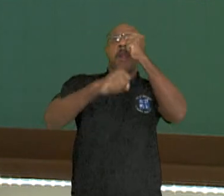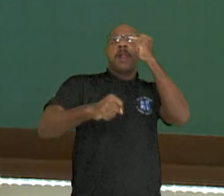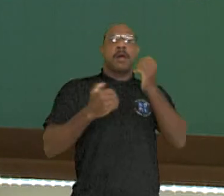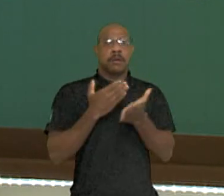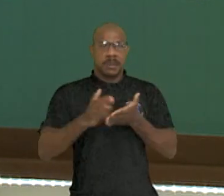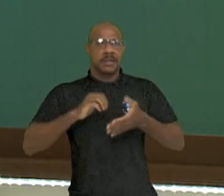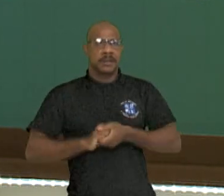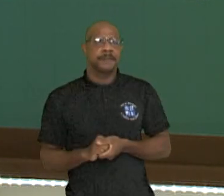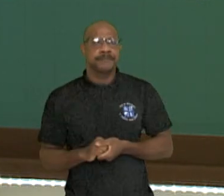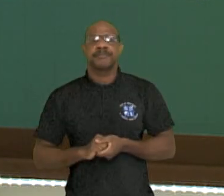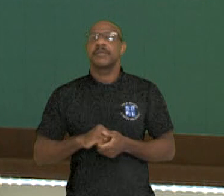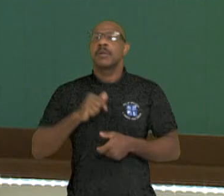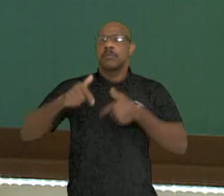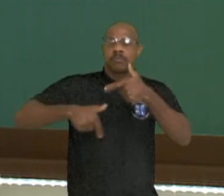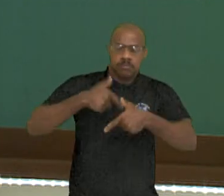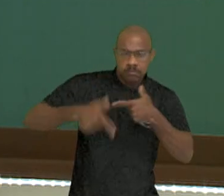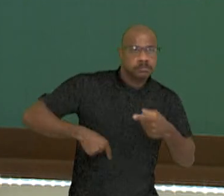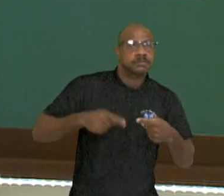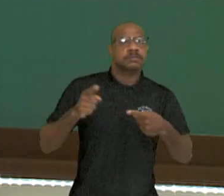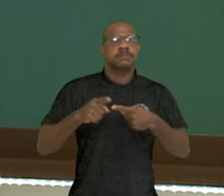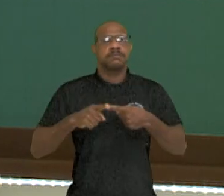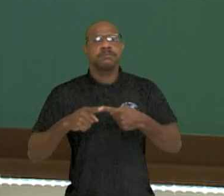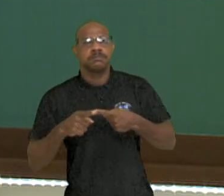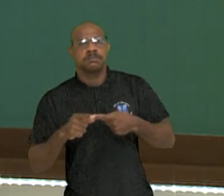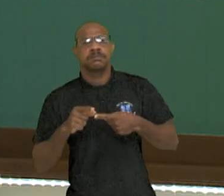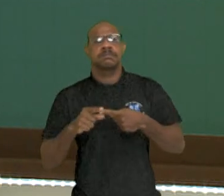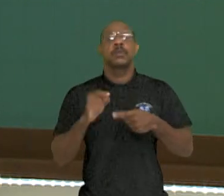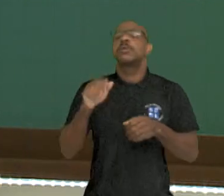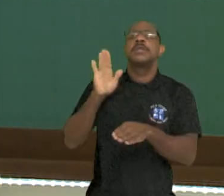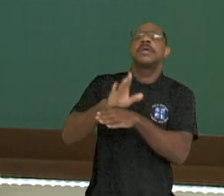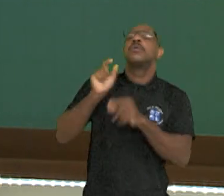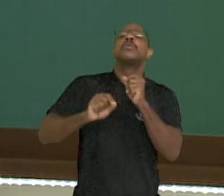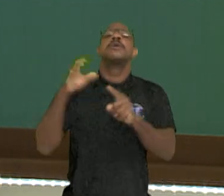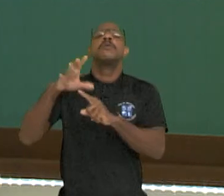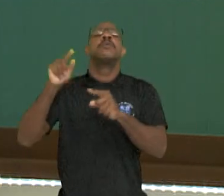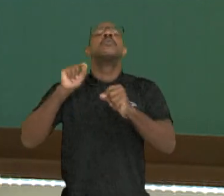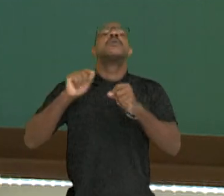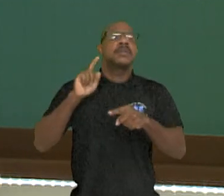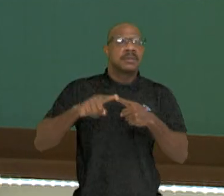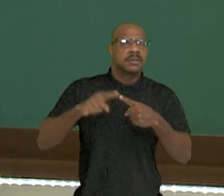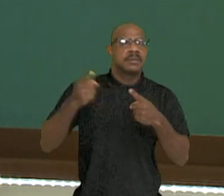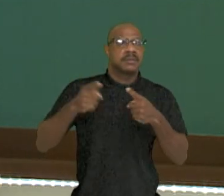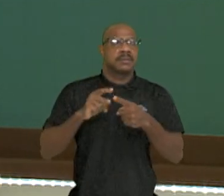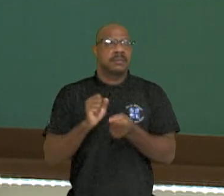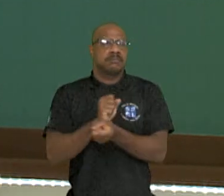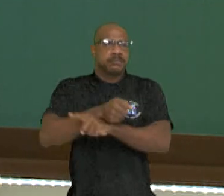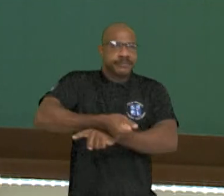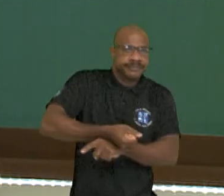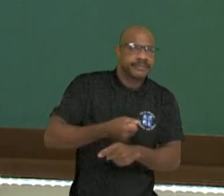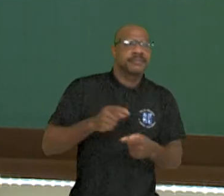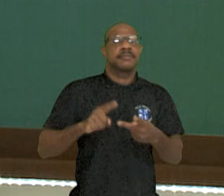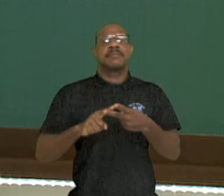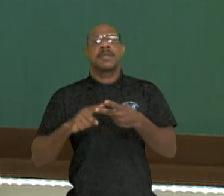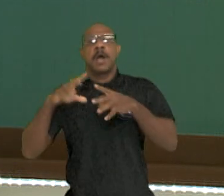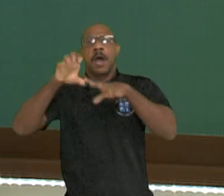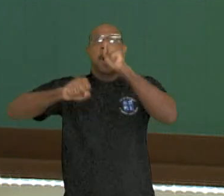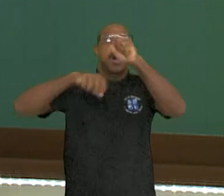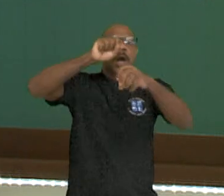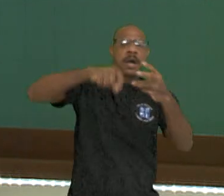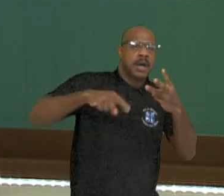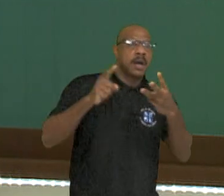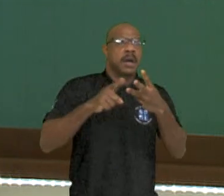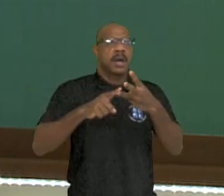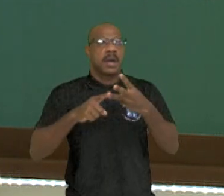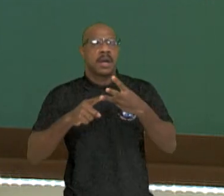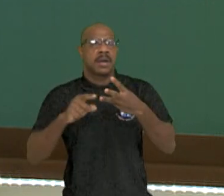o uso da mão de obra escrava para o cultivo, ali para o desenvolvimento das atividades econômicas, os ciclos econômicos em si, a busca